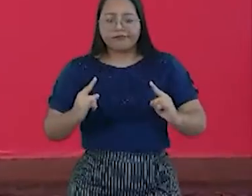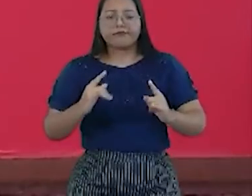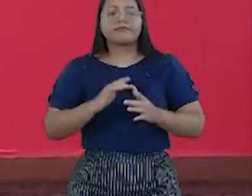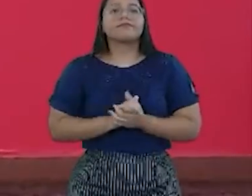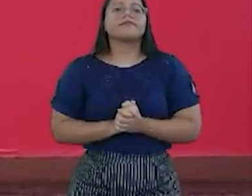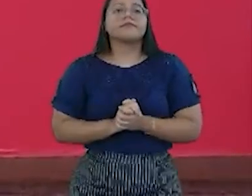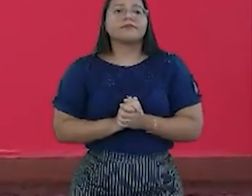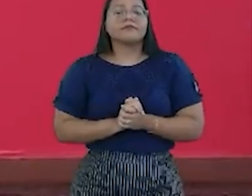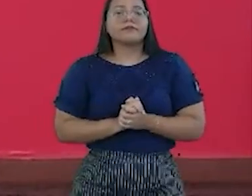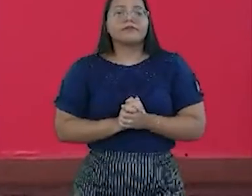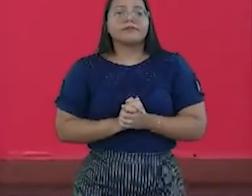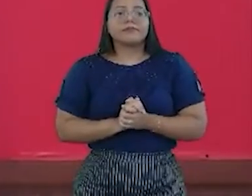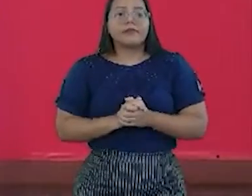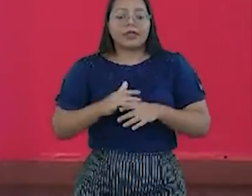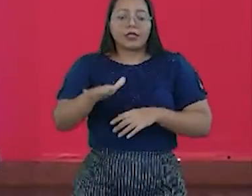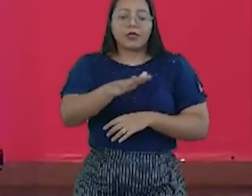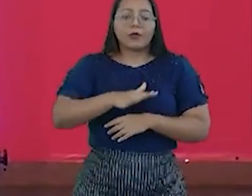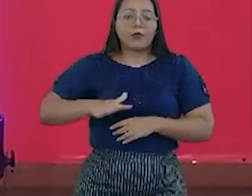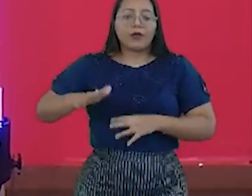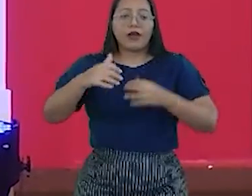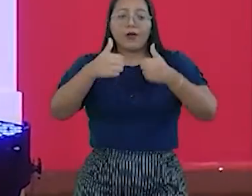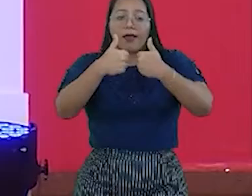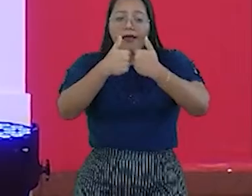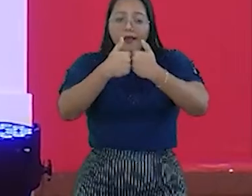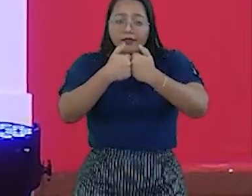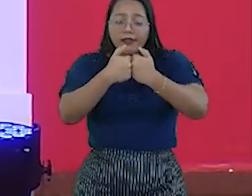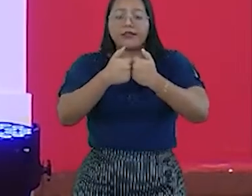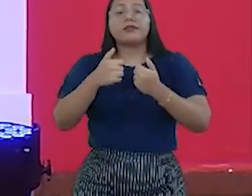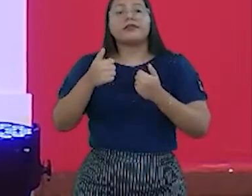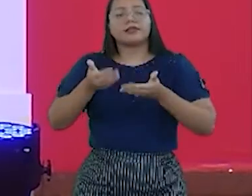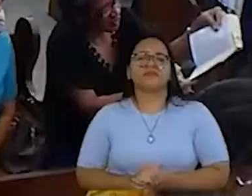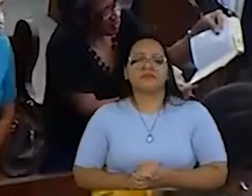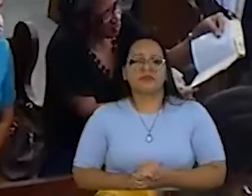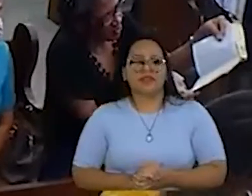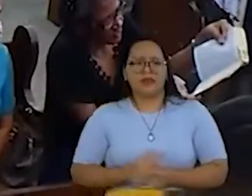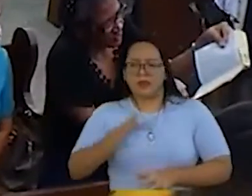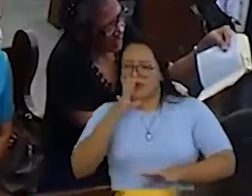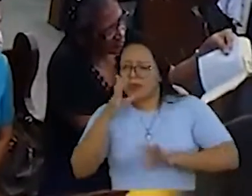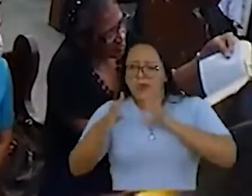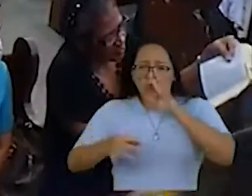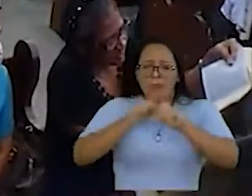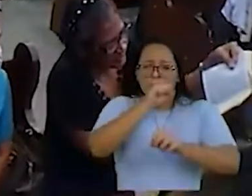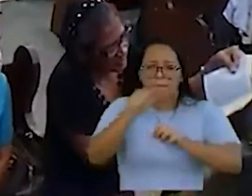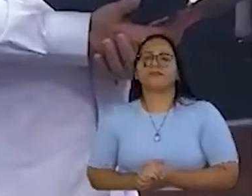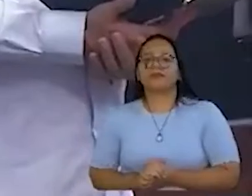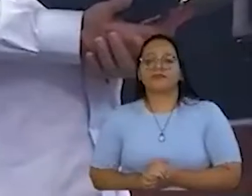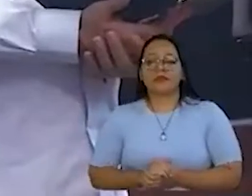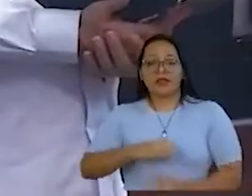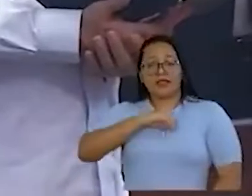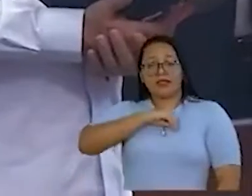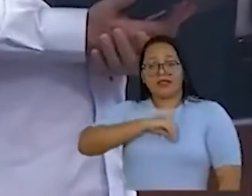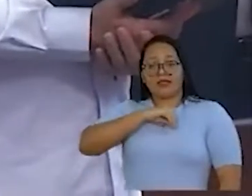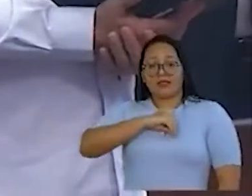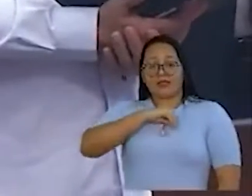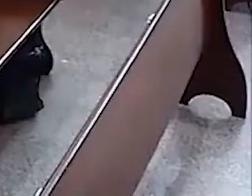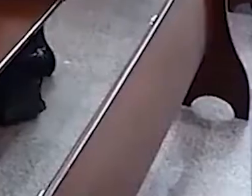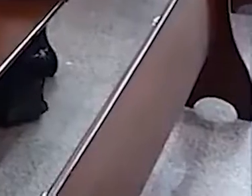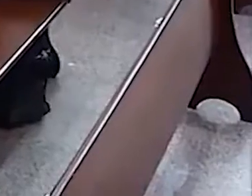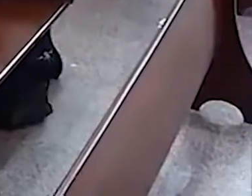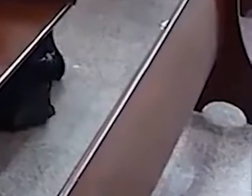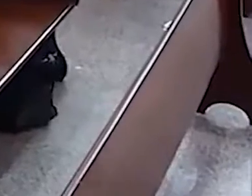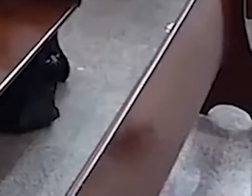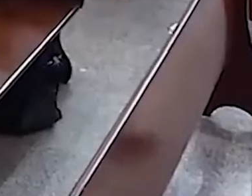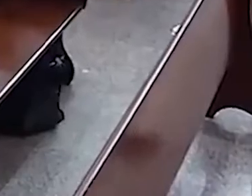Aliança e prestava todo o seu sacrifício e tudo o que era feito. No próximo domingo, estaremos nos templos